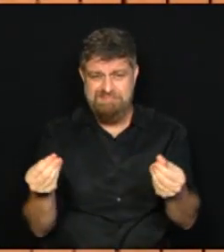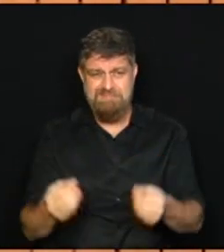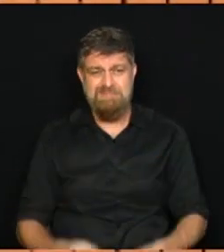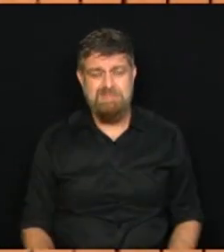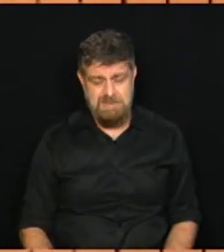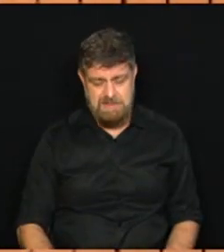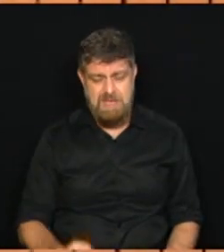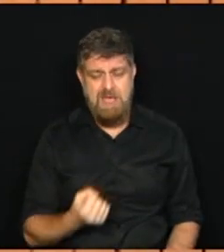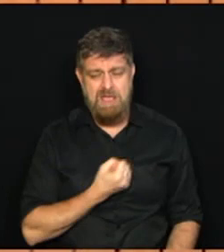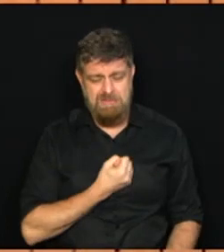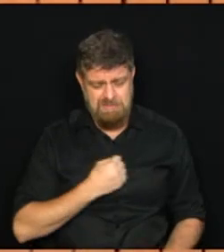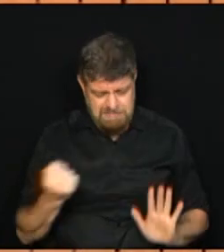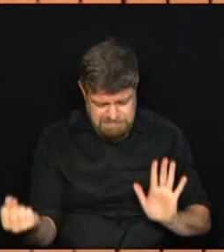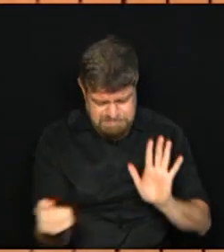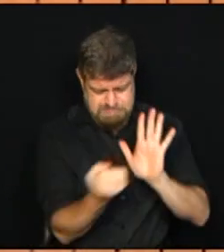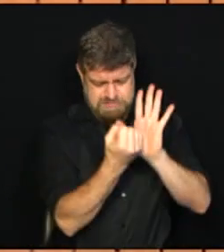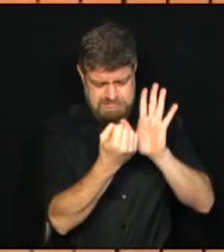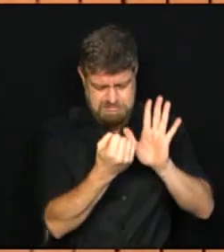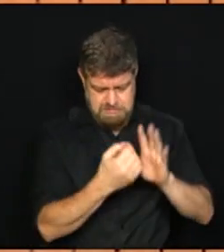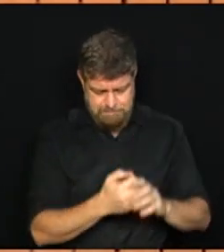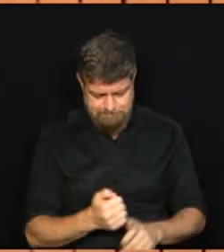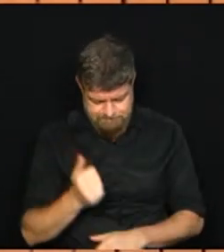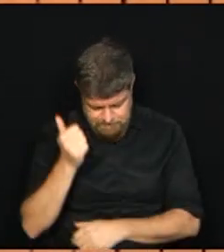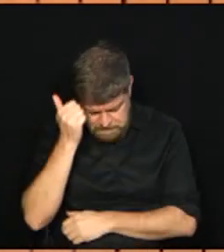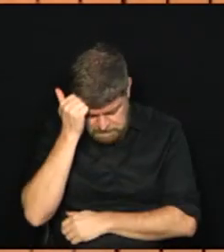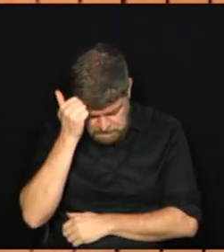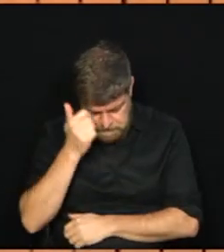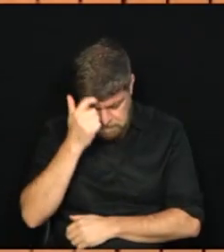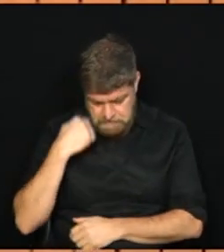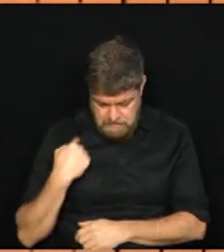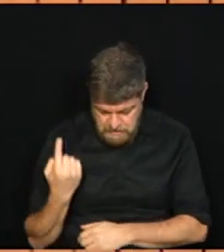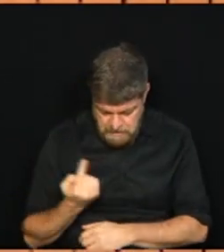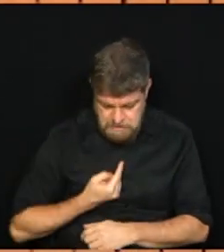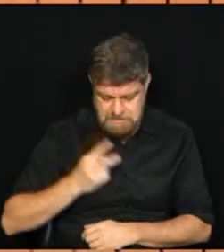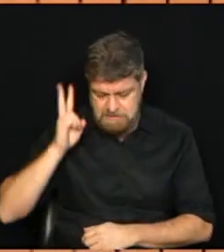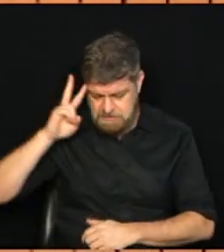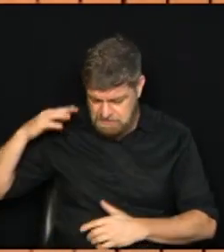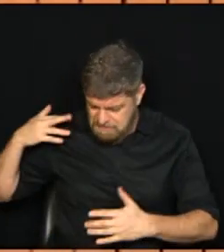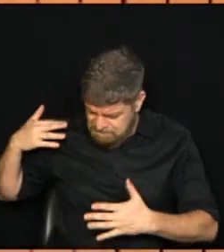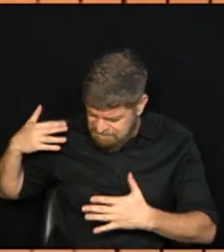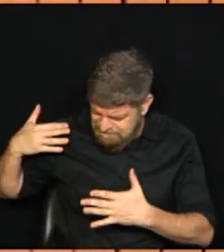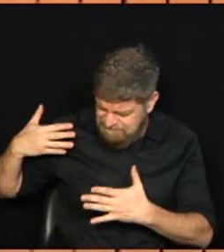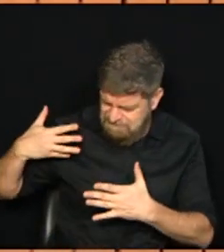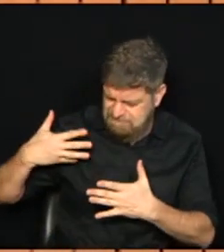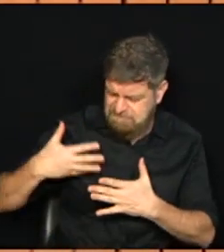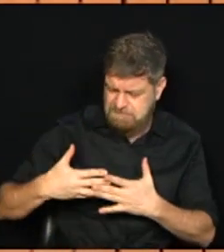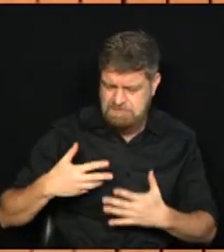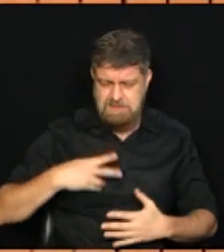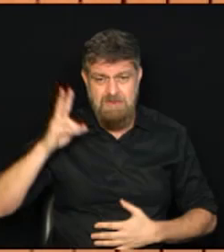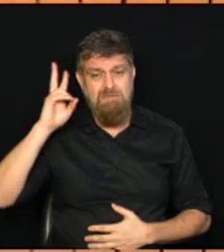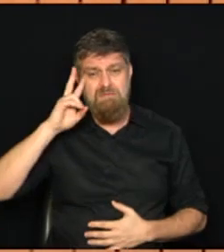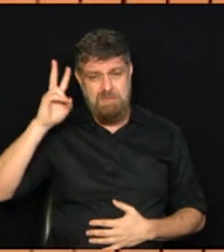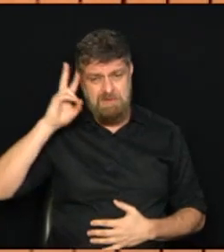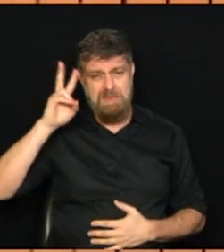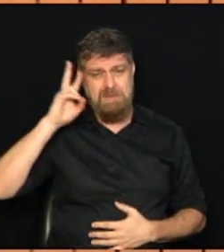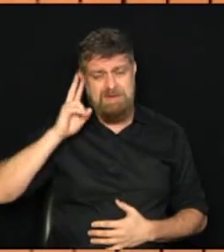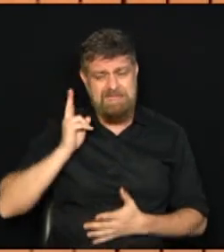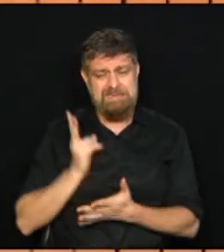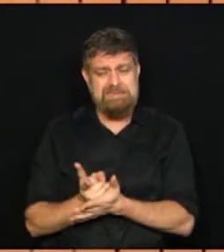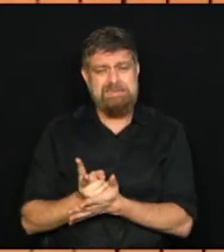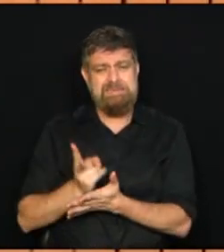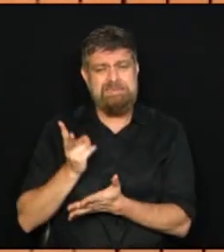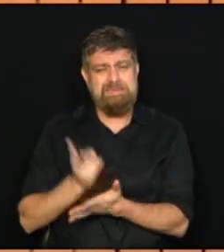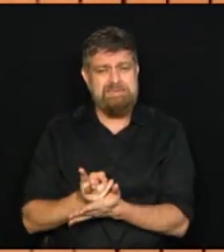acredito que nós temos aí, né, um histórico, né, que ficará para sempre, uma história, um histórico que ficará